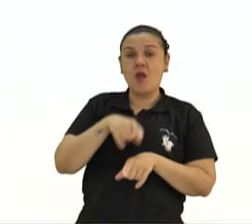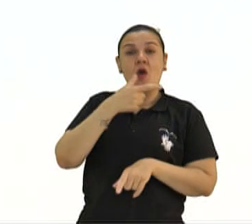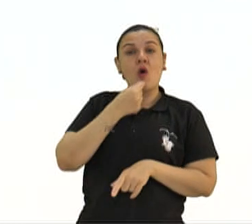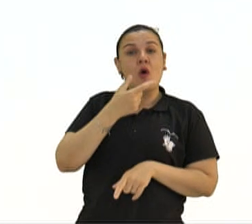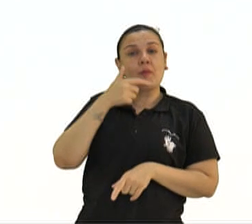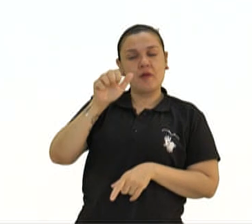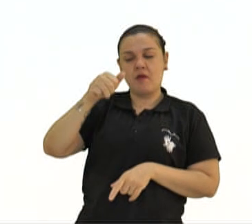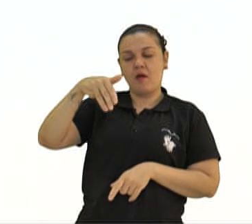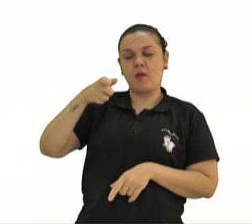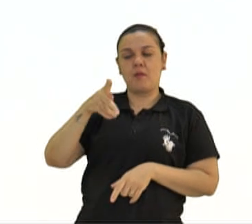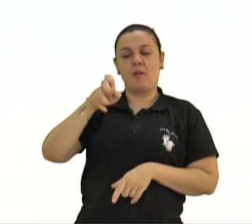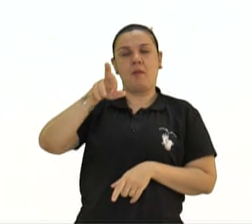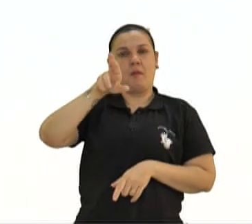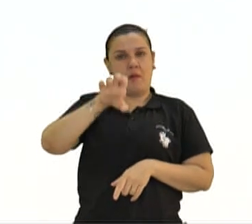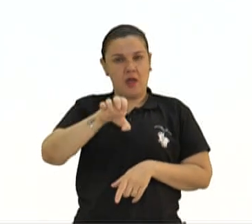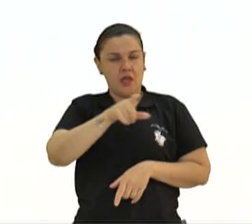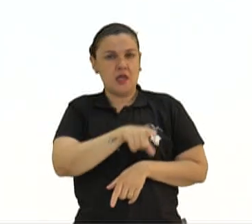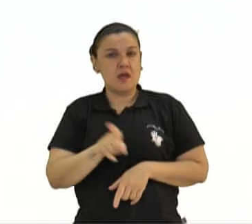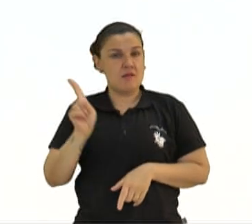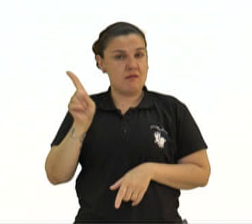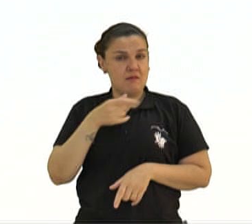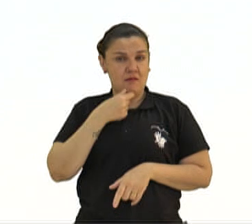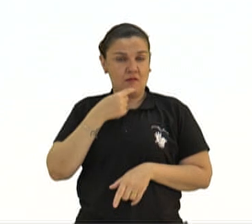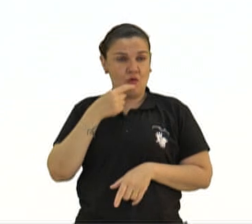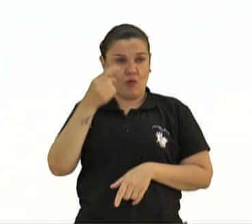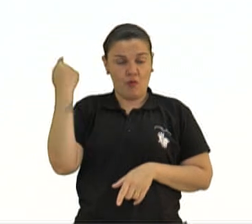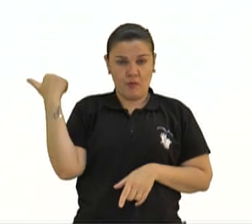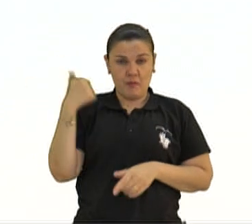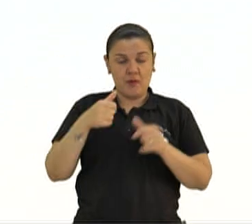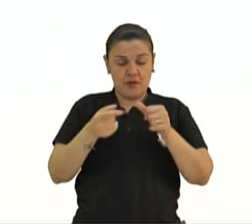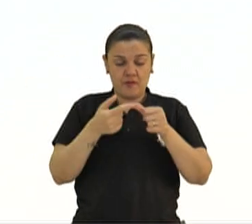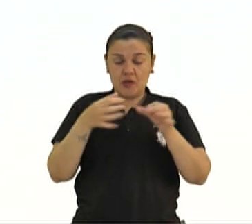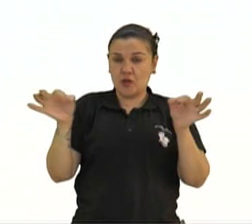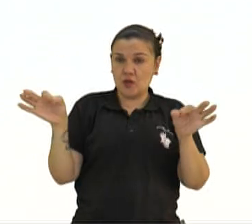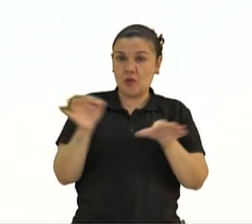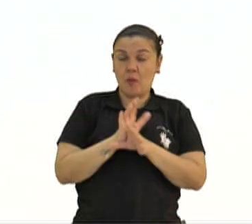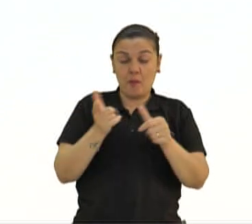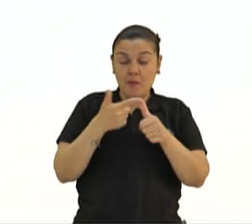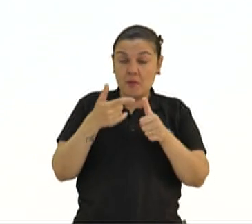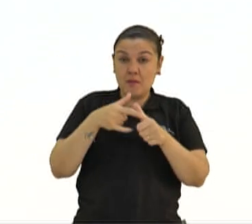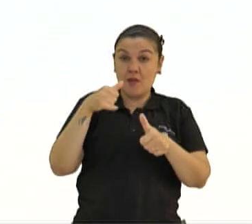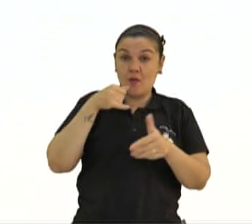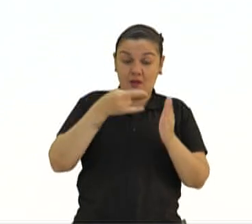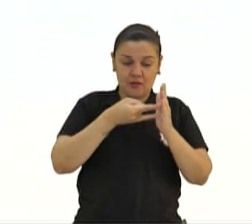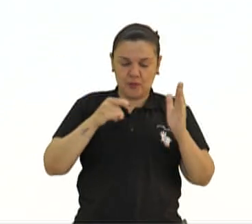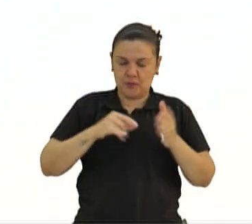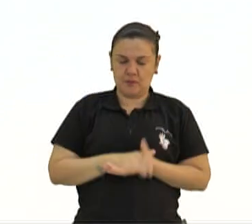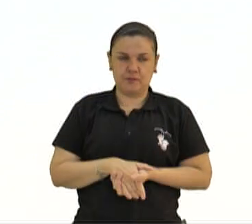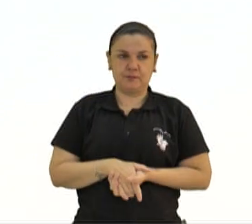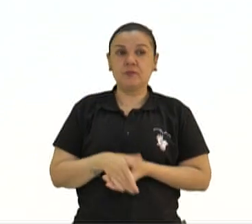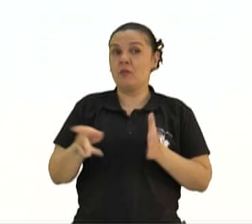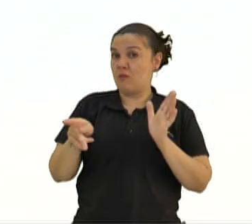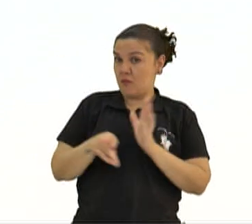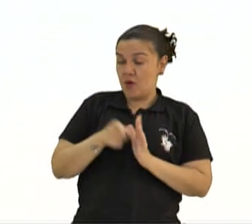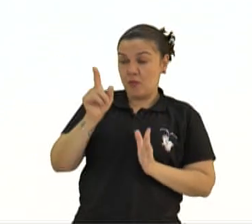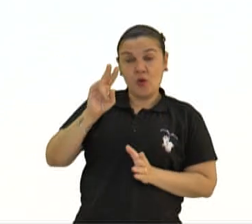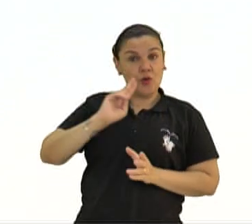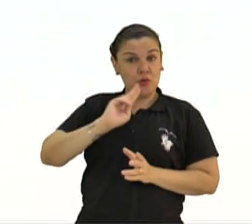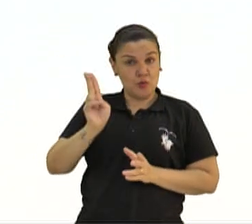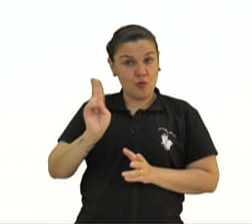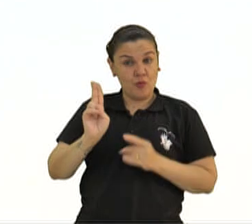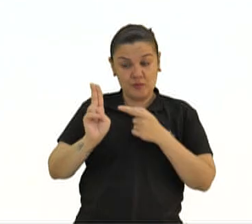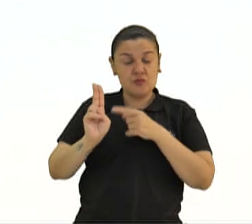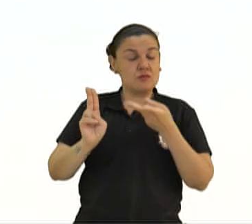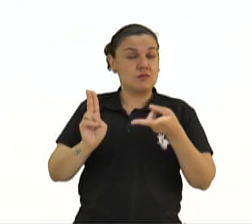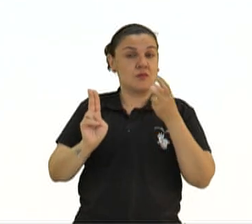Marie Ampère. O Ampère, pessoal, ele construiu o primeiro eletroímã. Como o próprio nome fala, pessoal,